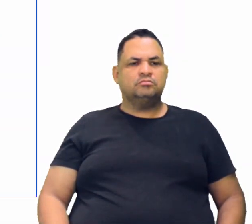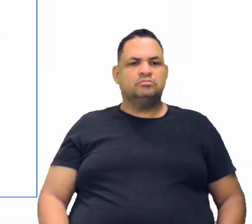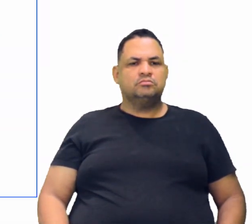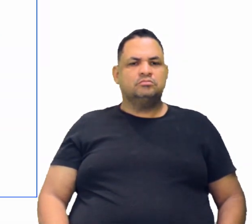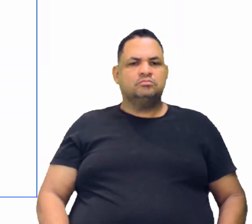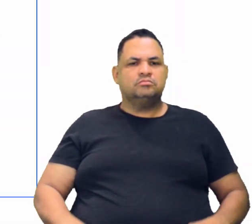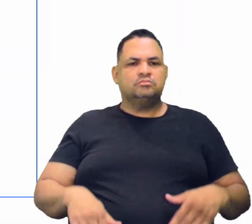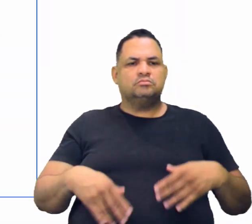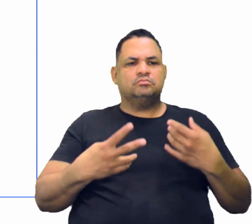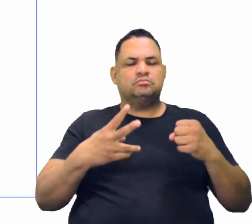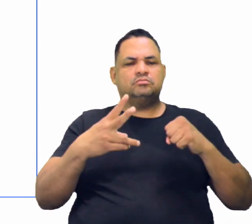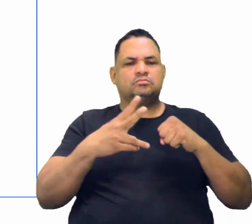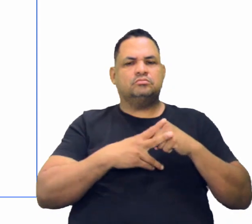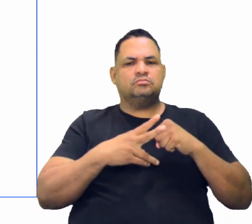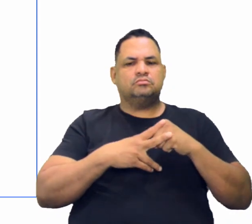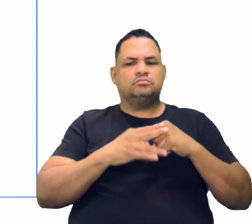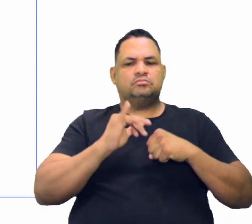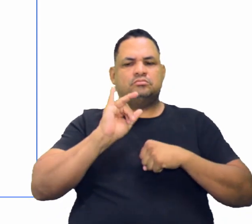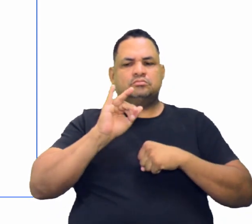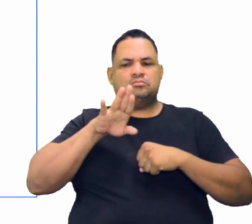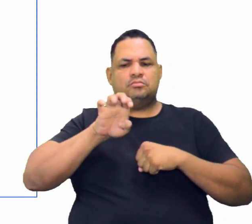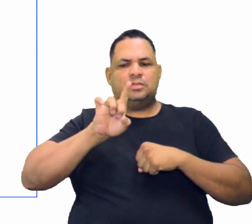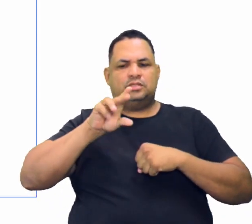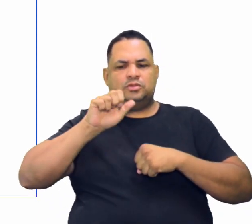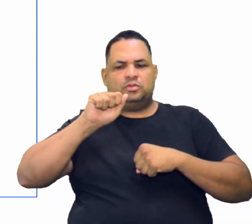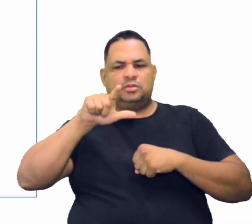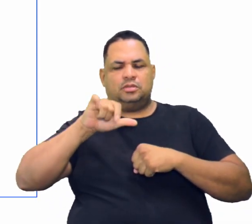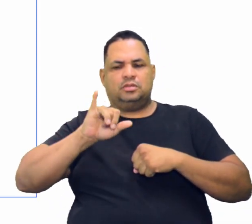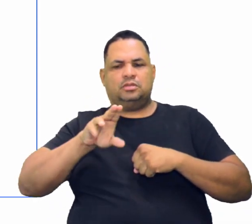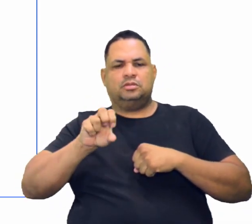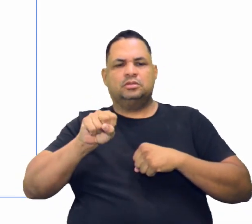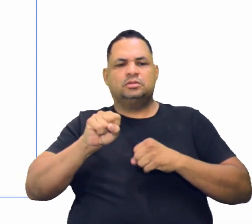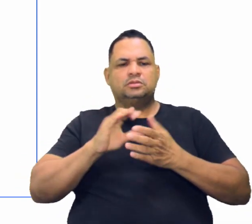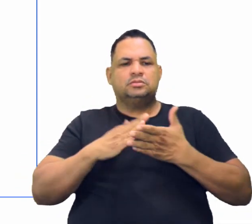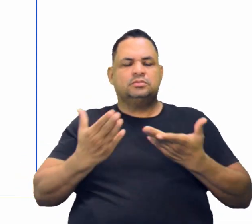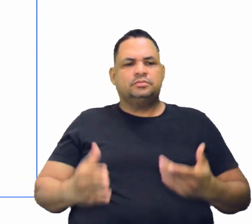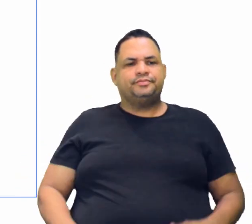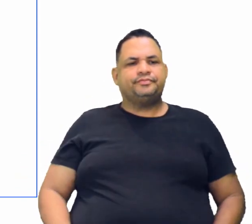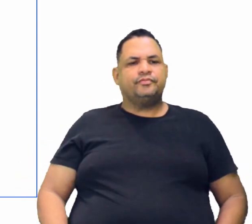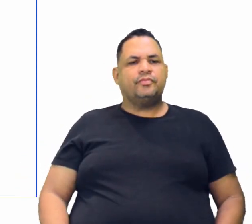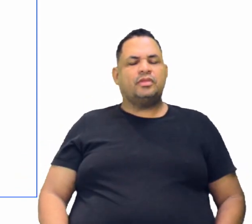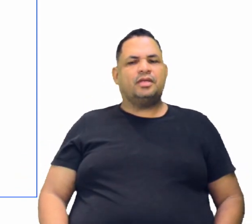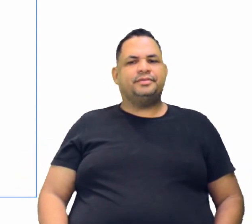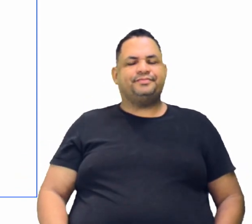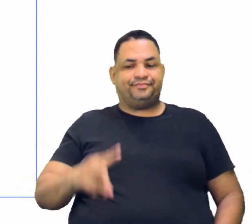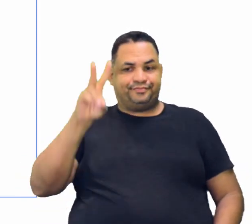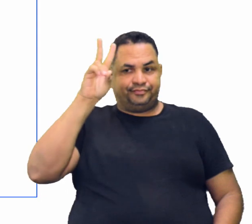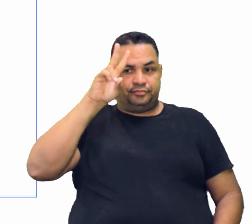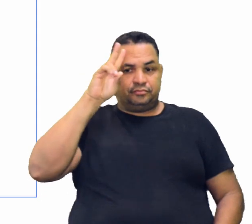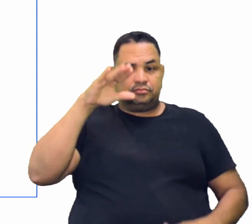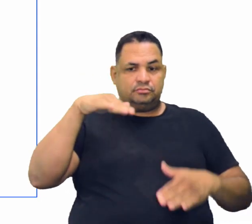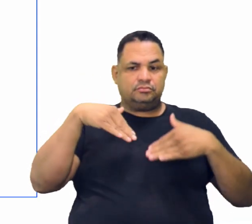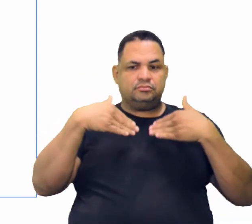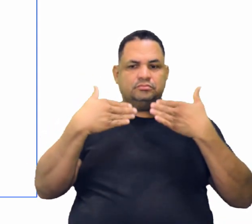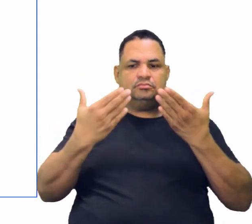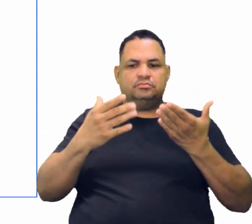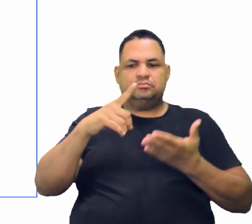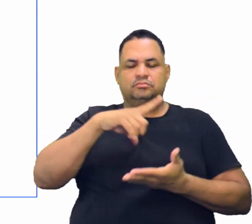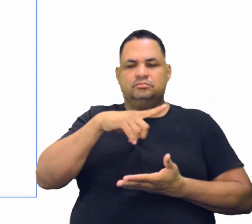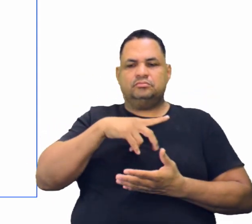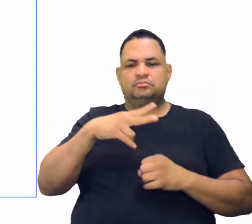Agora, com os verbos impessoais, o que vai acontecer, né, com os verbos impessoais? Lembrando que quando há